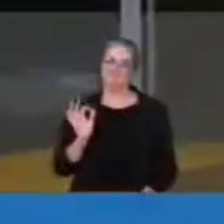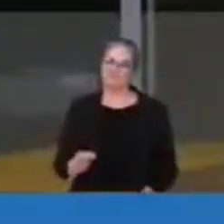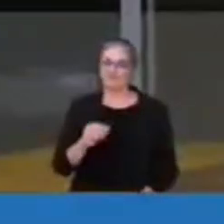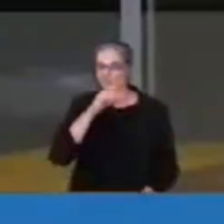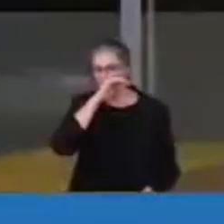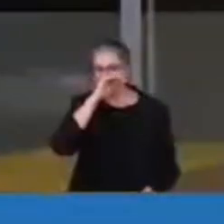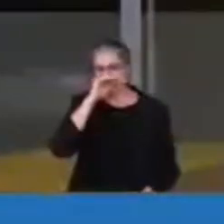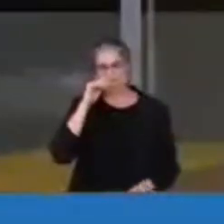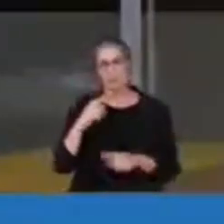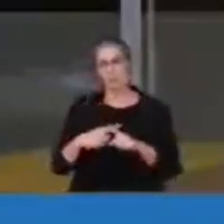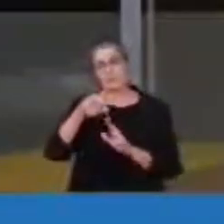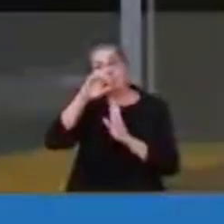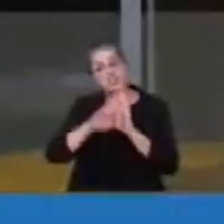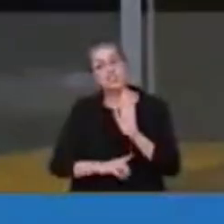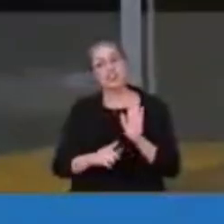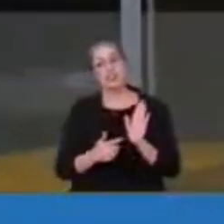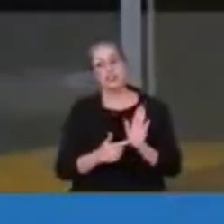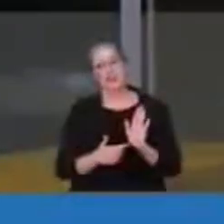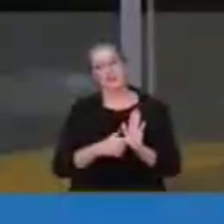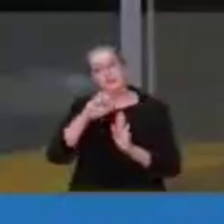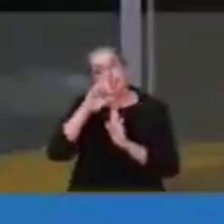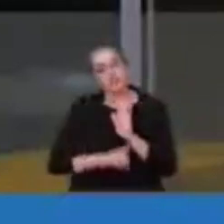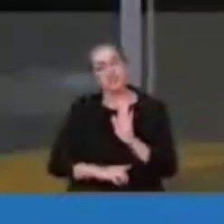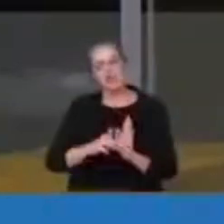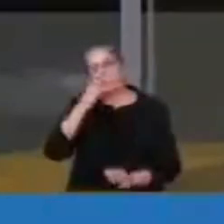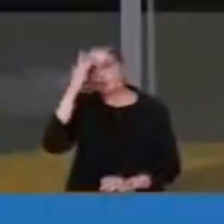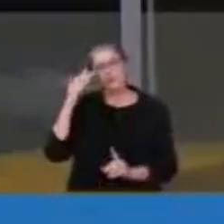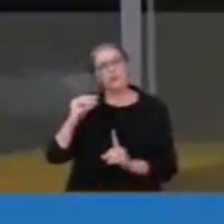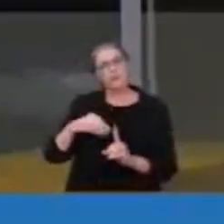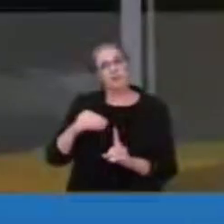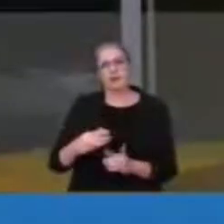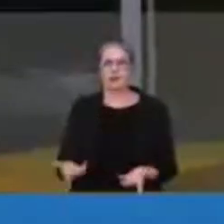um direito aos mais frágeis,